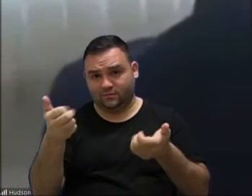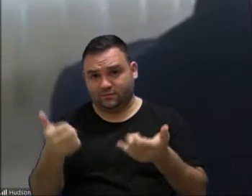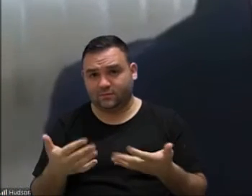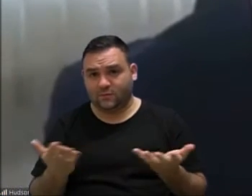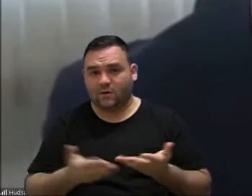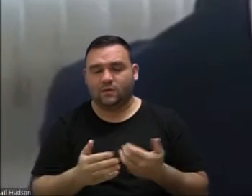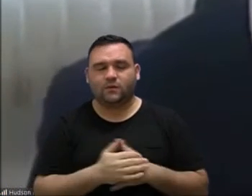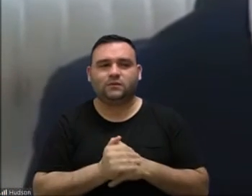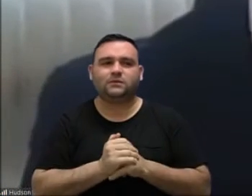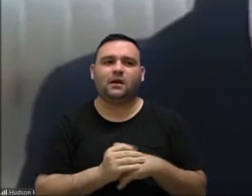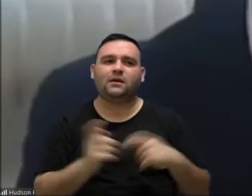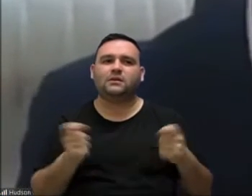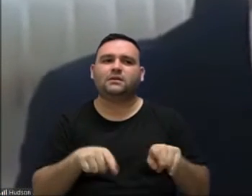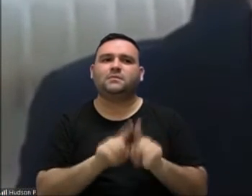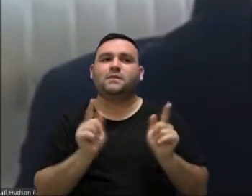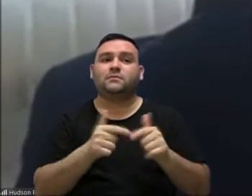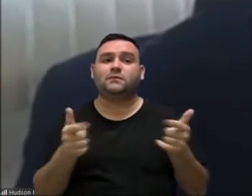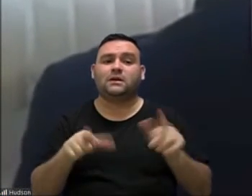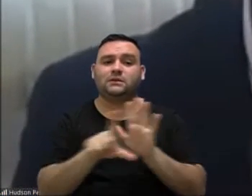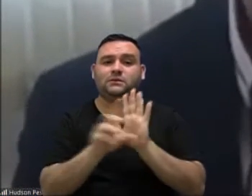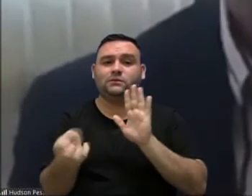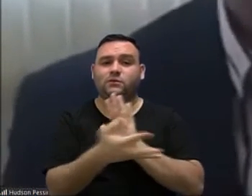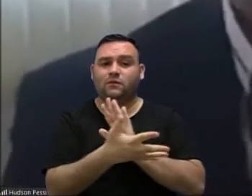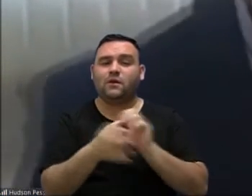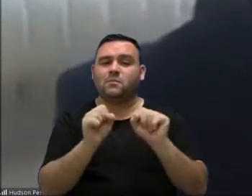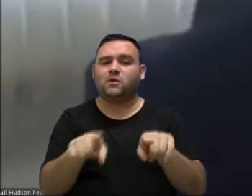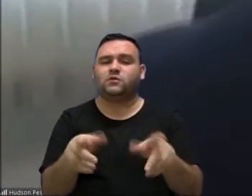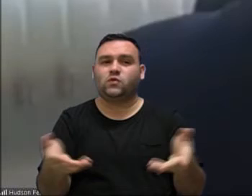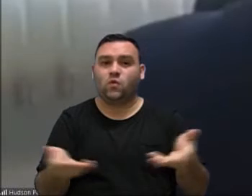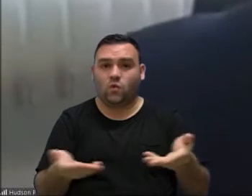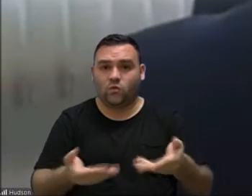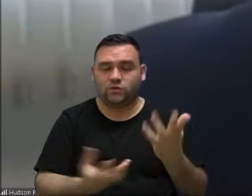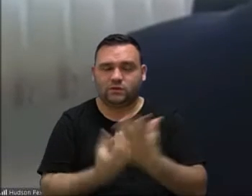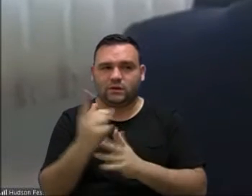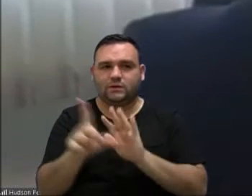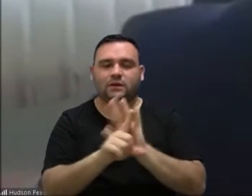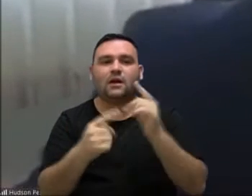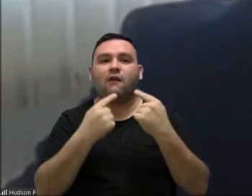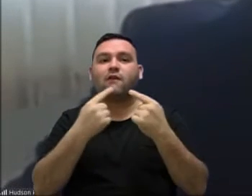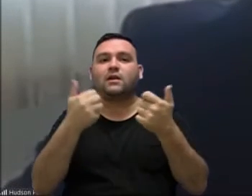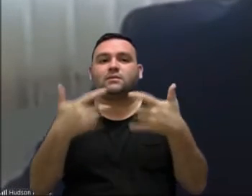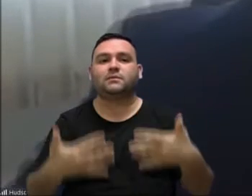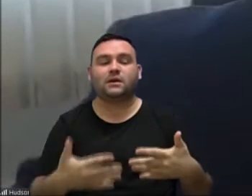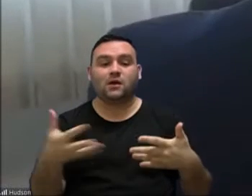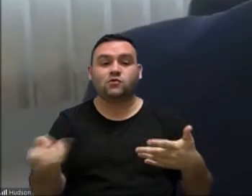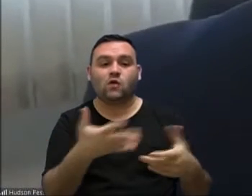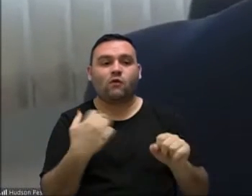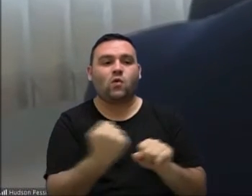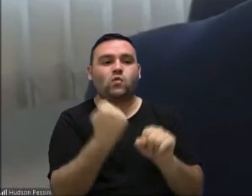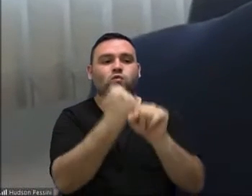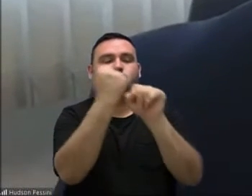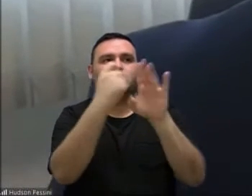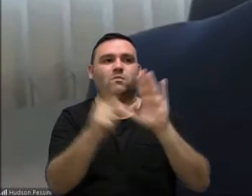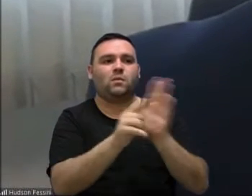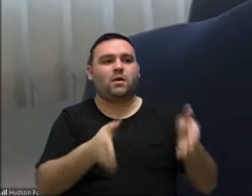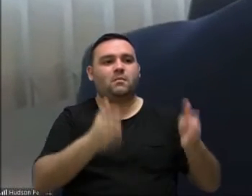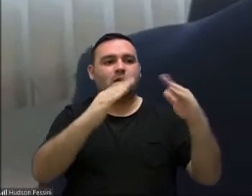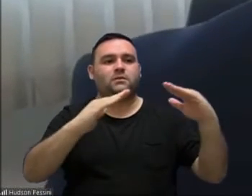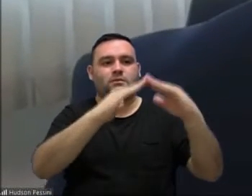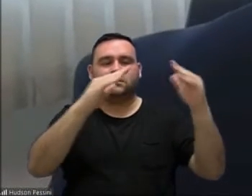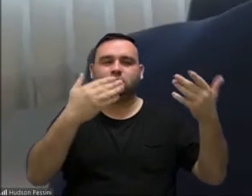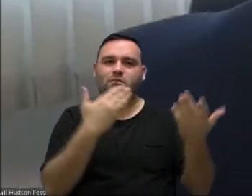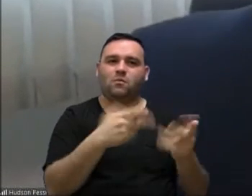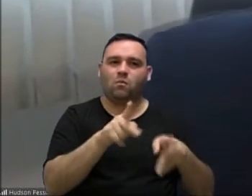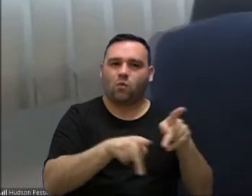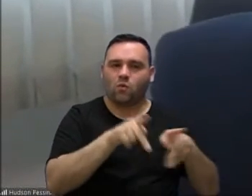agora abre um precedente para uma nova lei você pode hoje falar com que as novas construções de prédios públicos